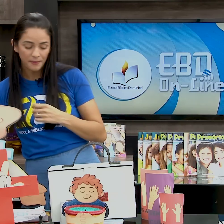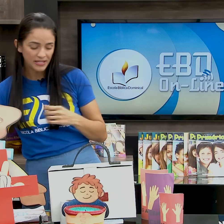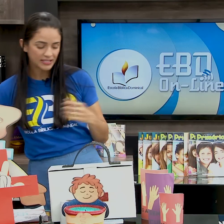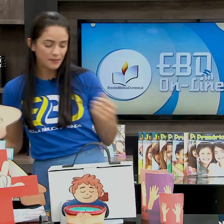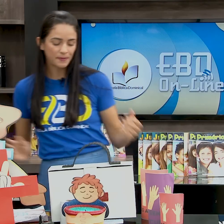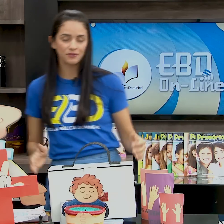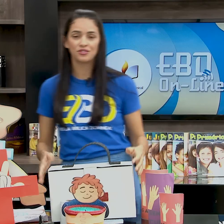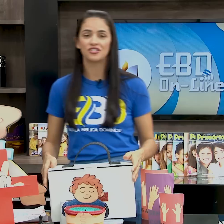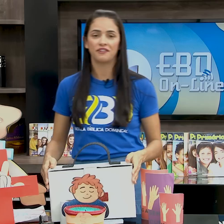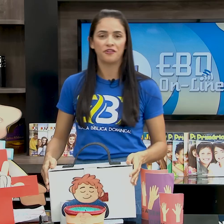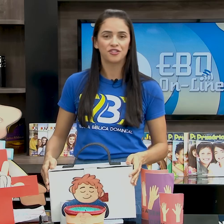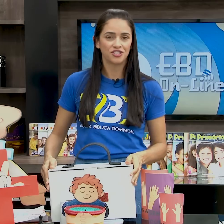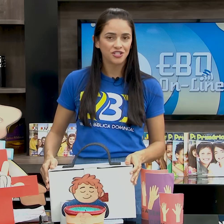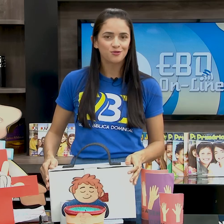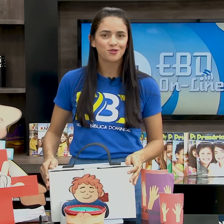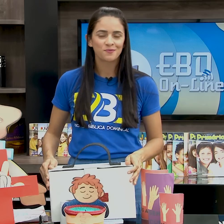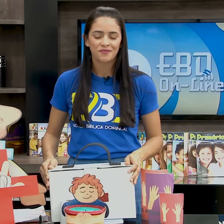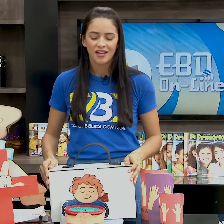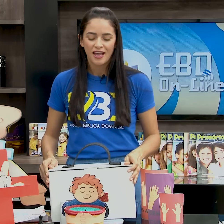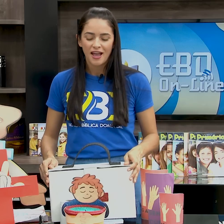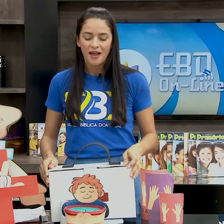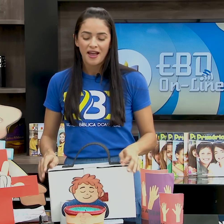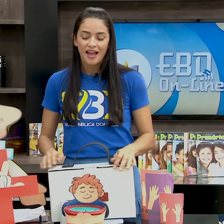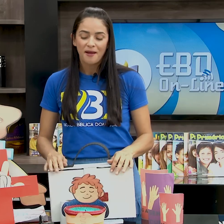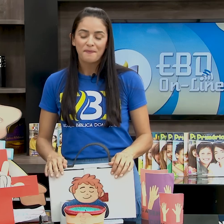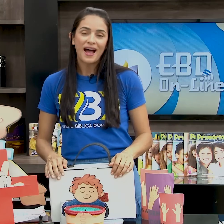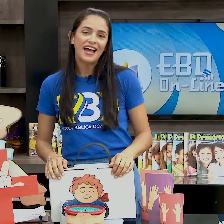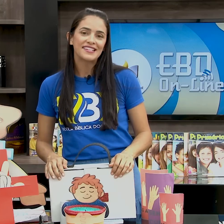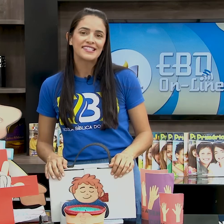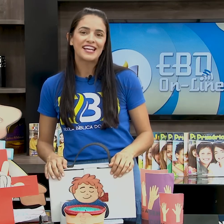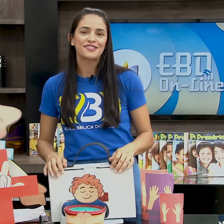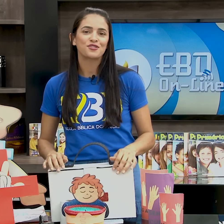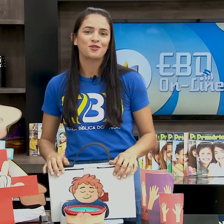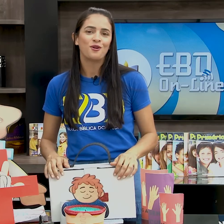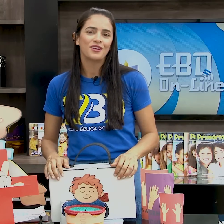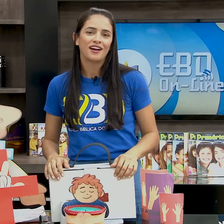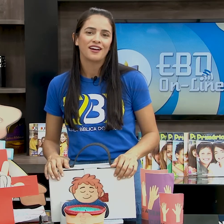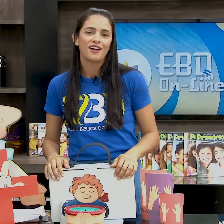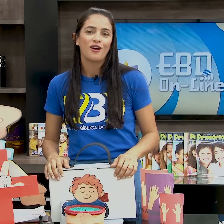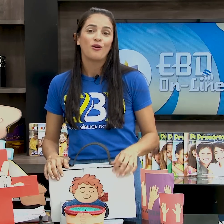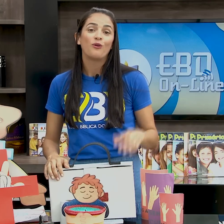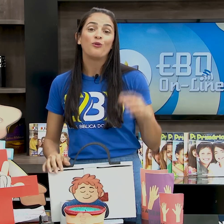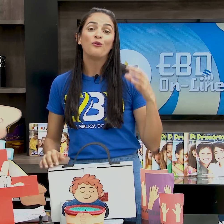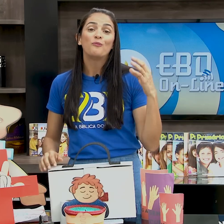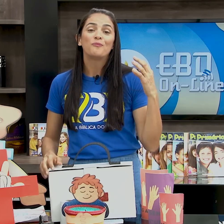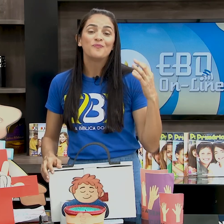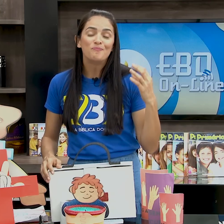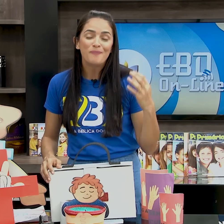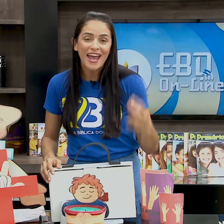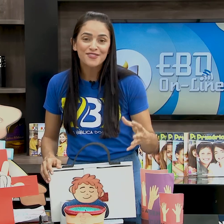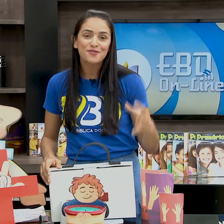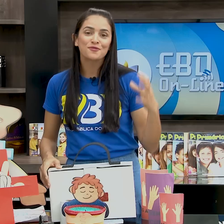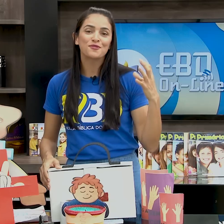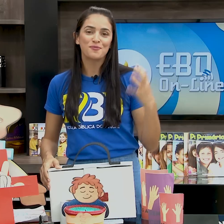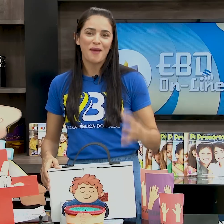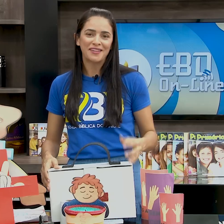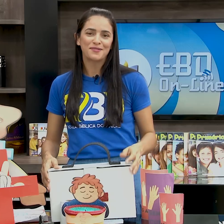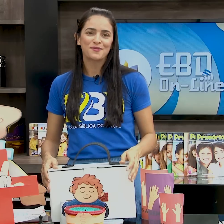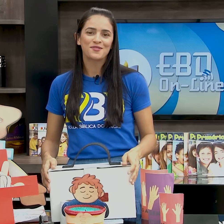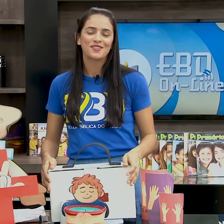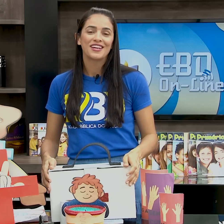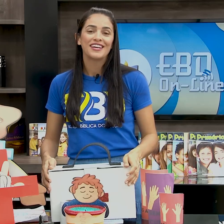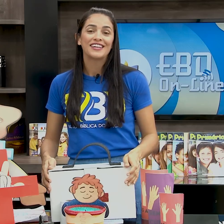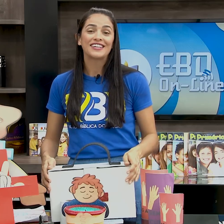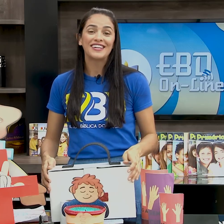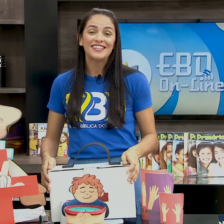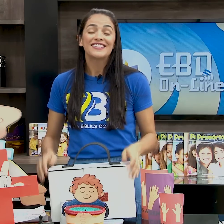vitamina também para nos deixar fortinhos mas nessa história um médico dos